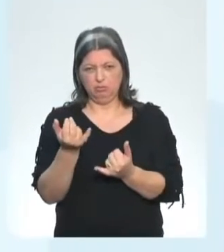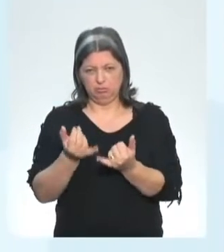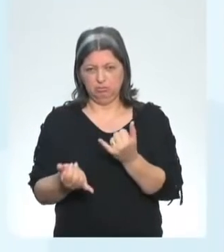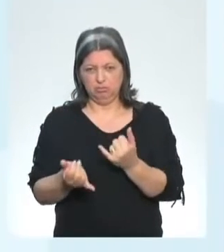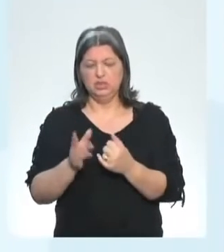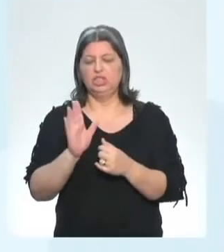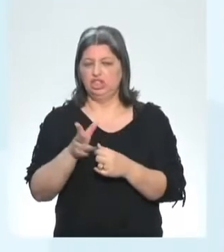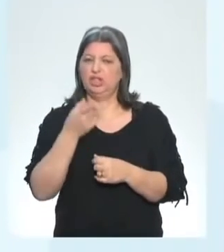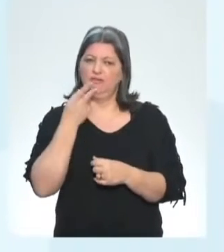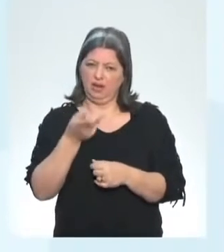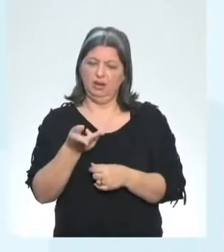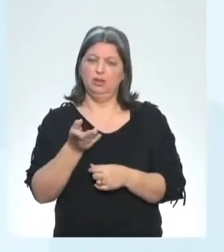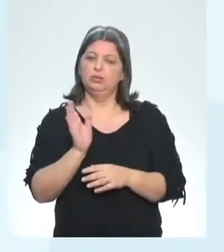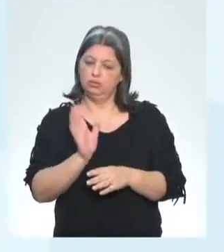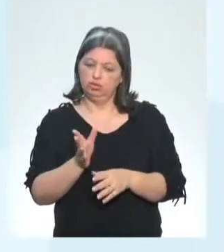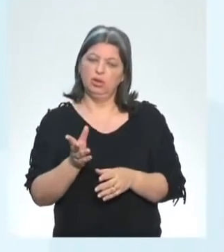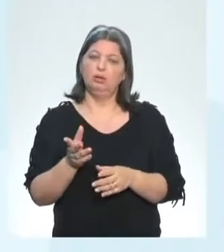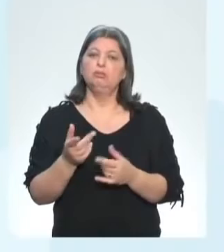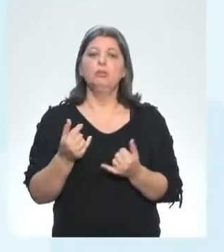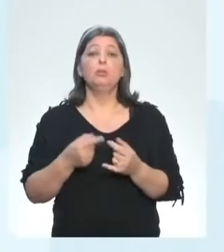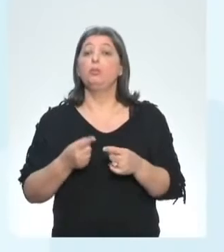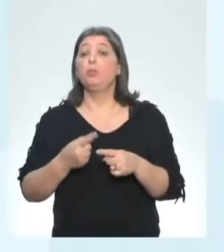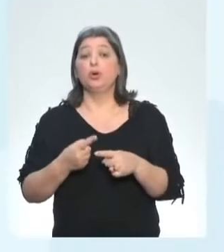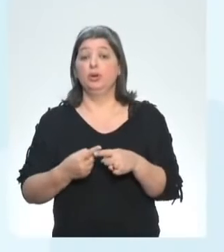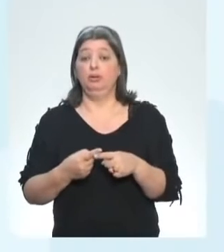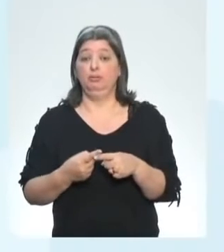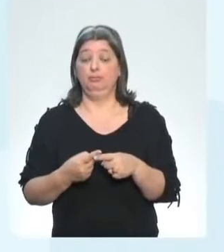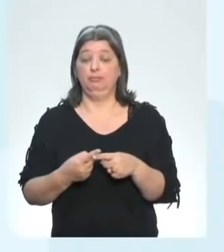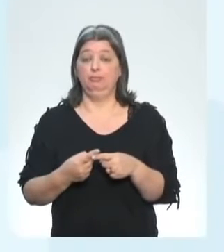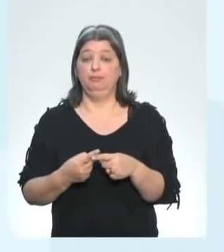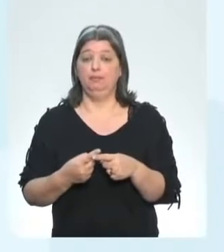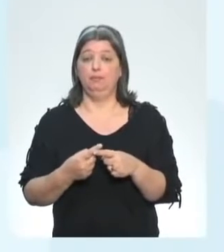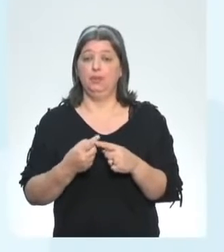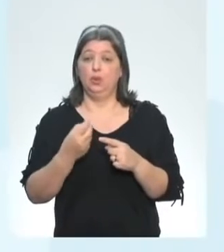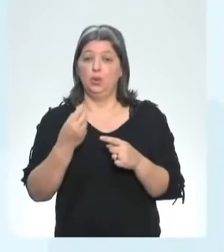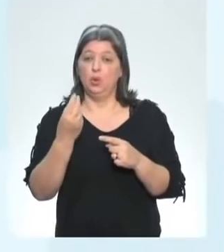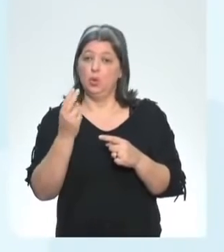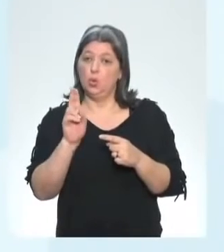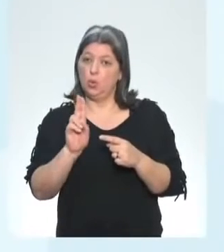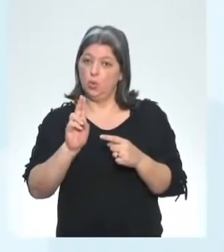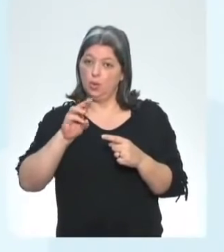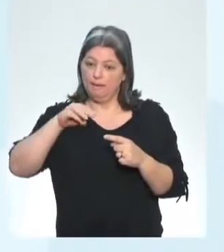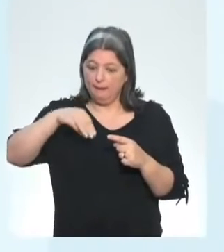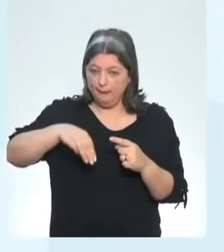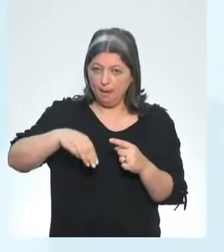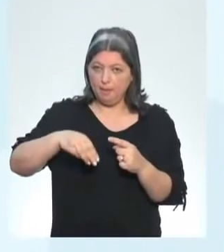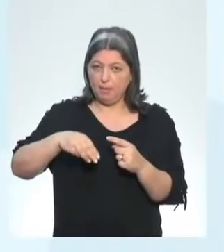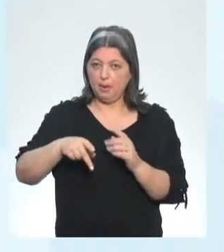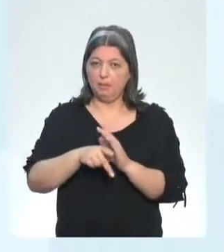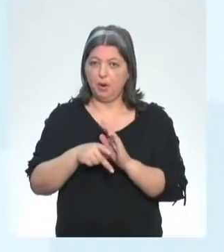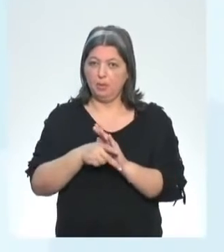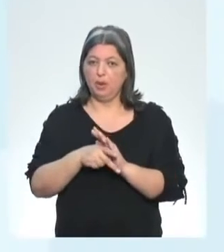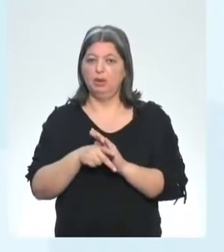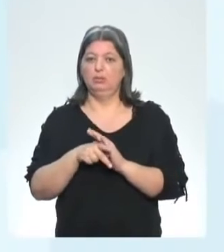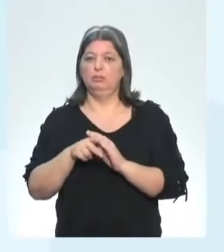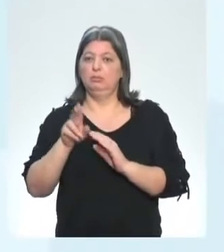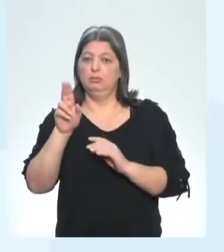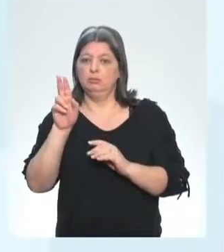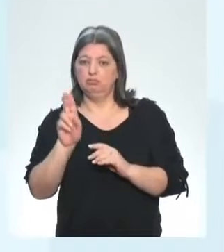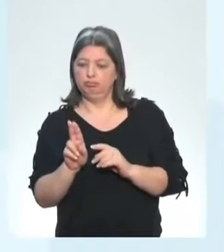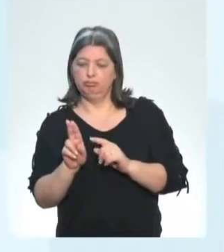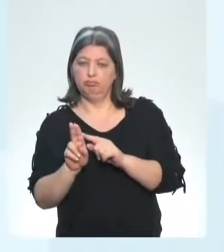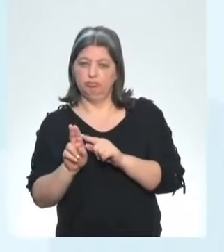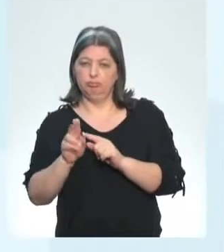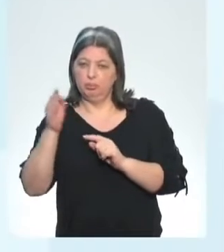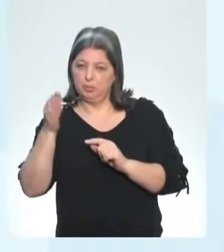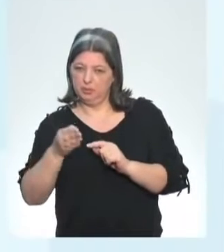afirmando, ó. E ele fala por quê? Porque o M é paralelo, ó, este símbolo quer dizer paralelo ao